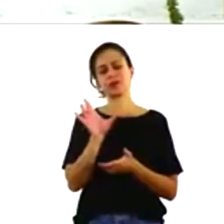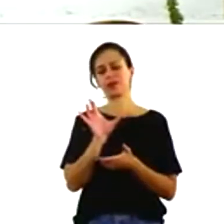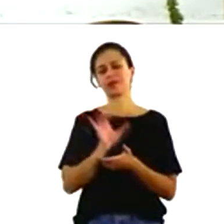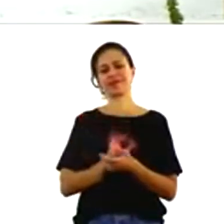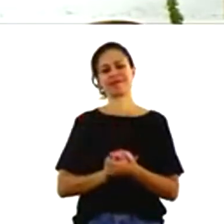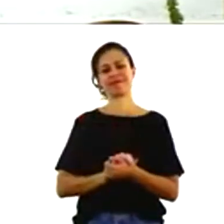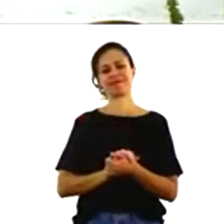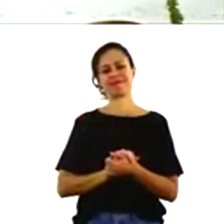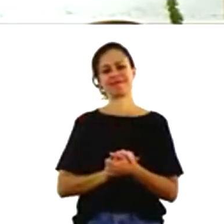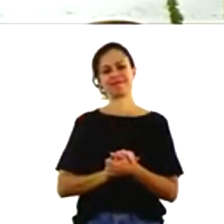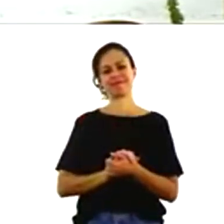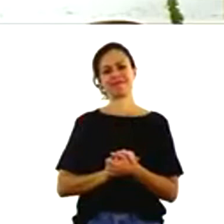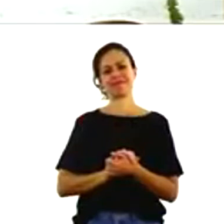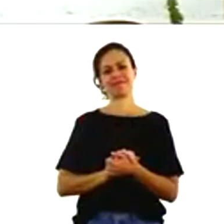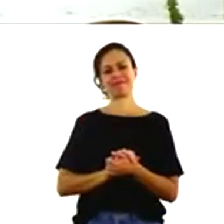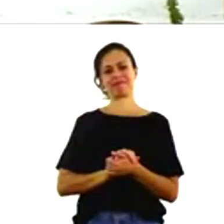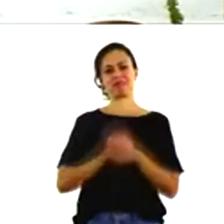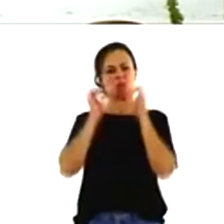Eu concluo.